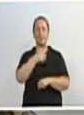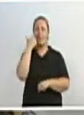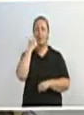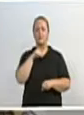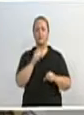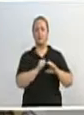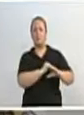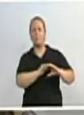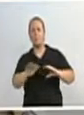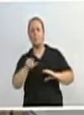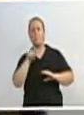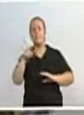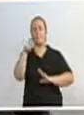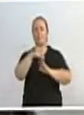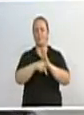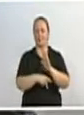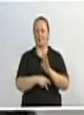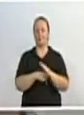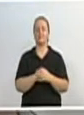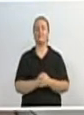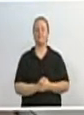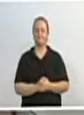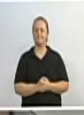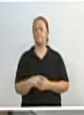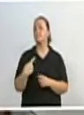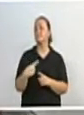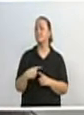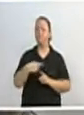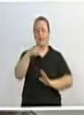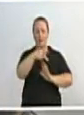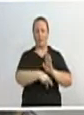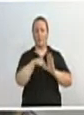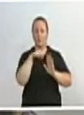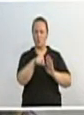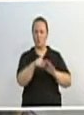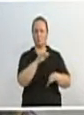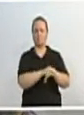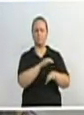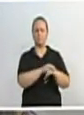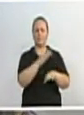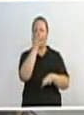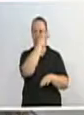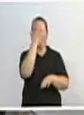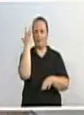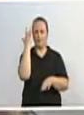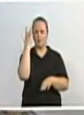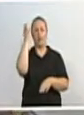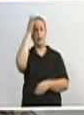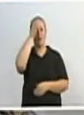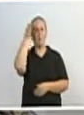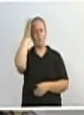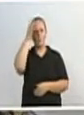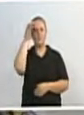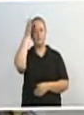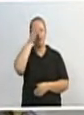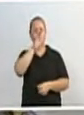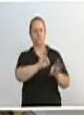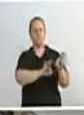foi elaborado a muitas mãos e sempre voltado para este pensamento que você muito